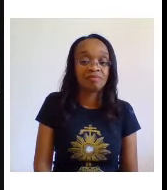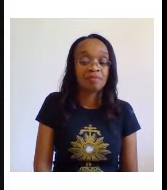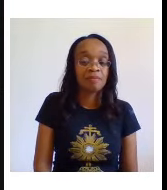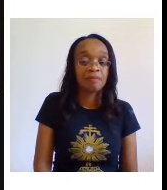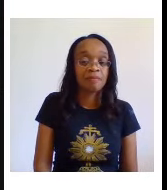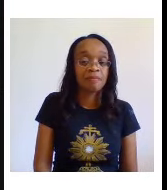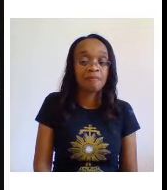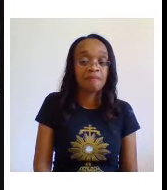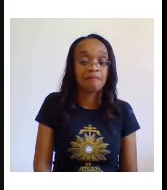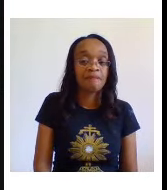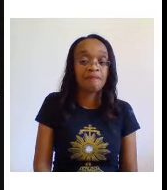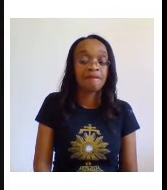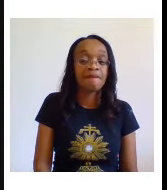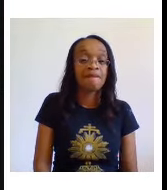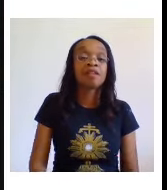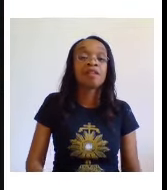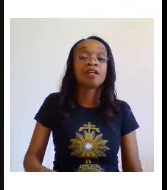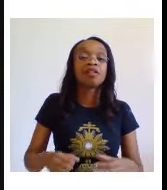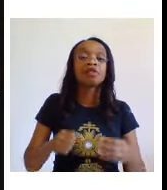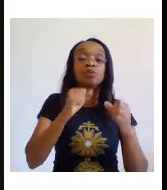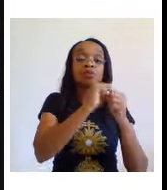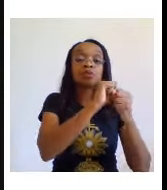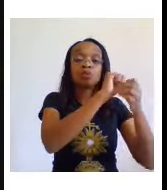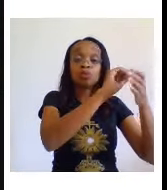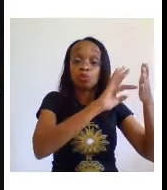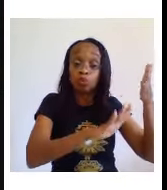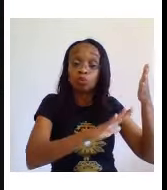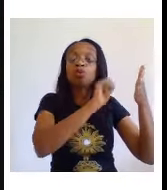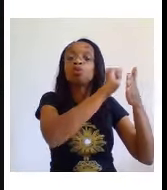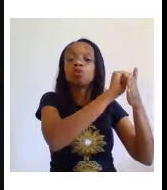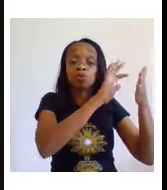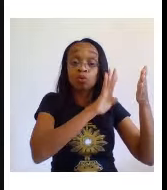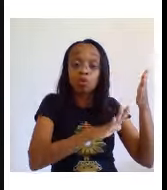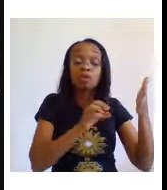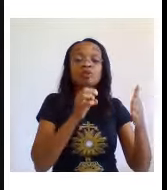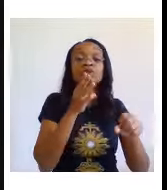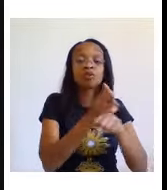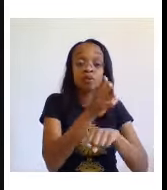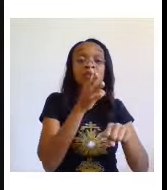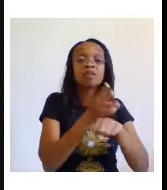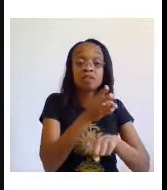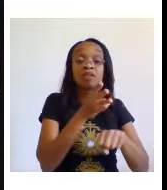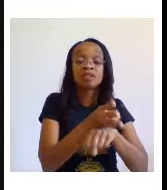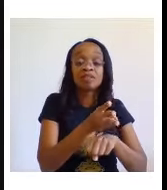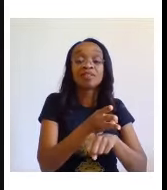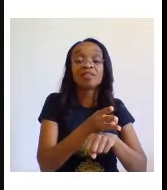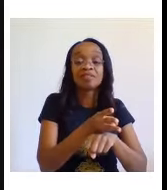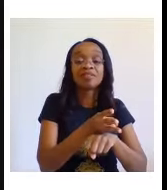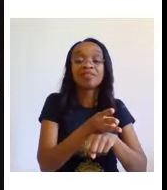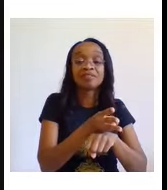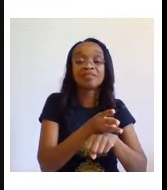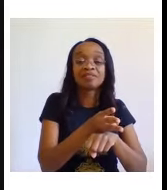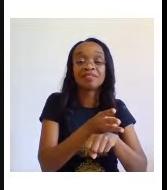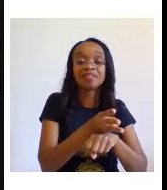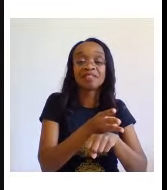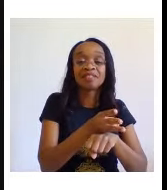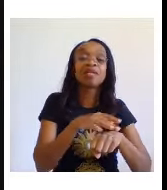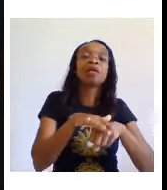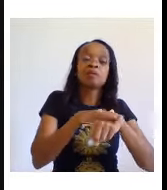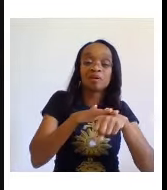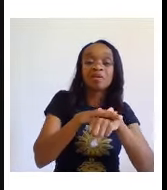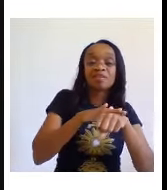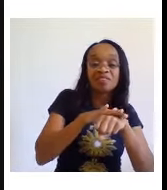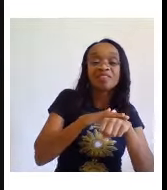no Google, né? Vai cair no chat do WhatsApp. É isso que a gente queria, né? Ficar com vocês